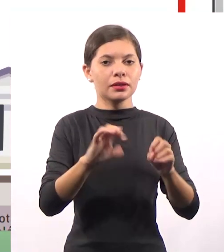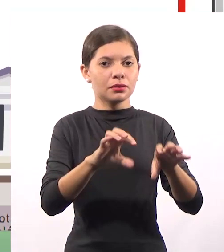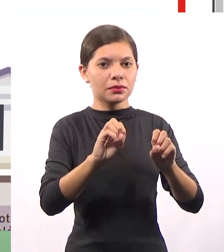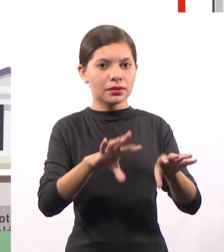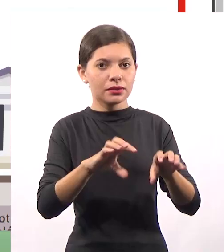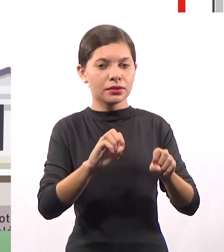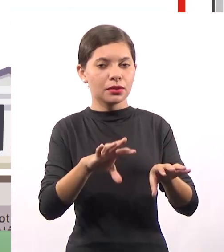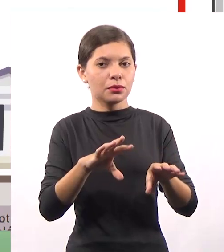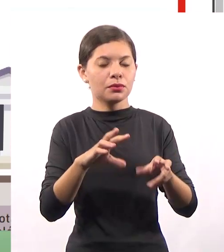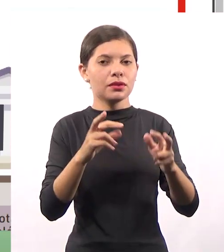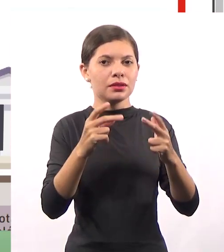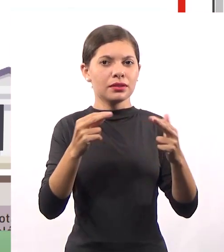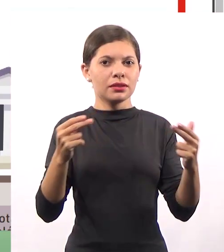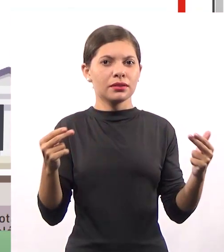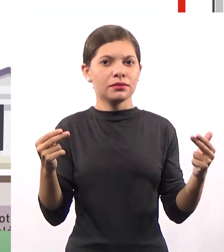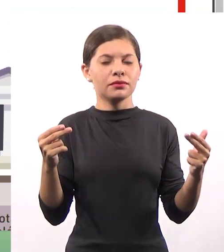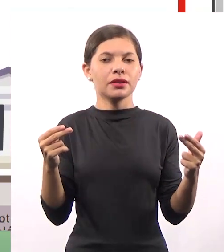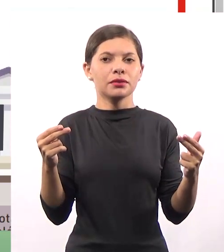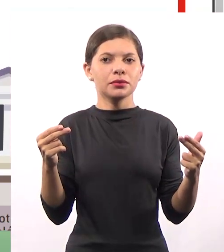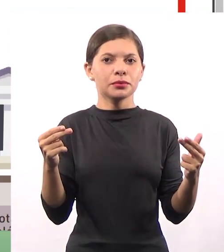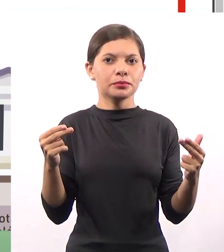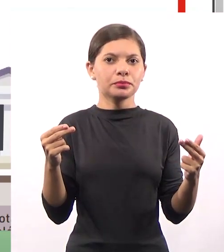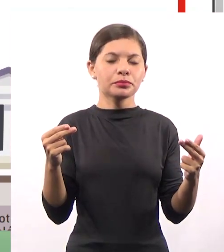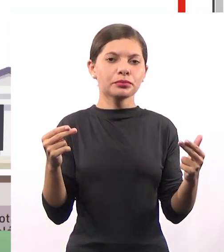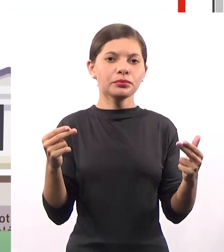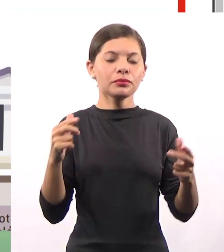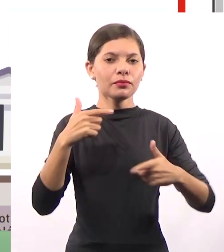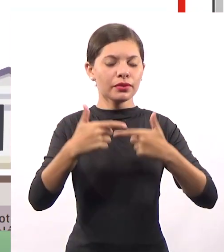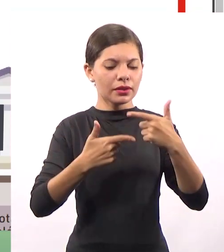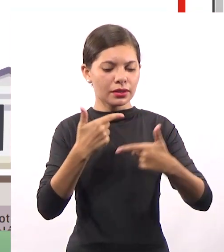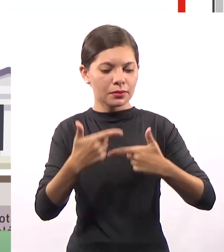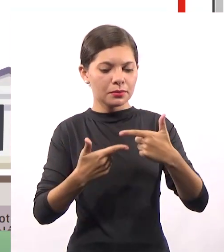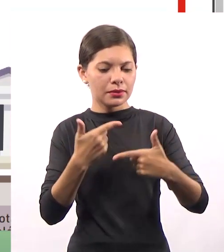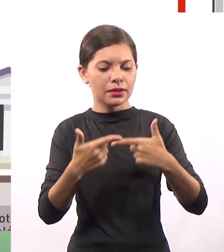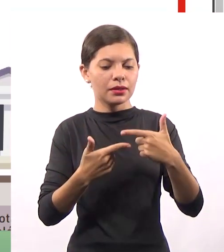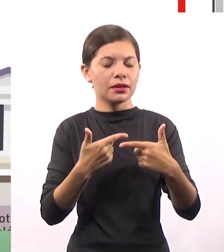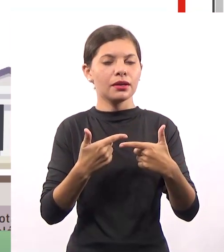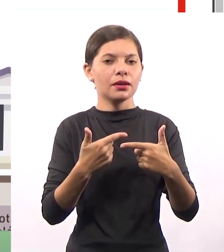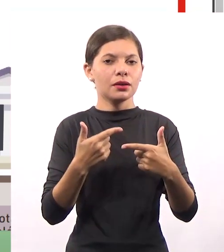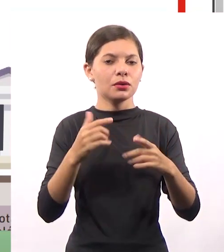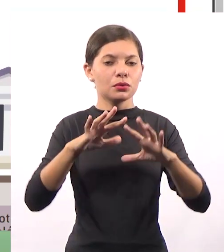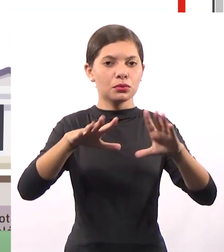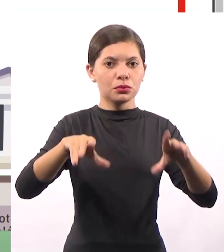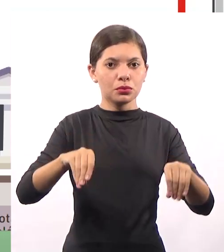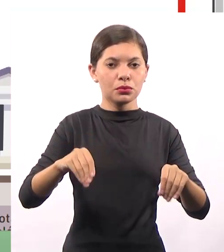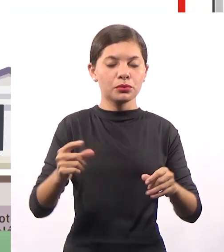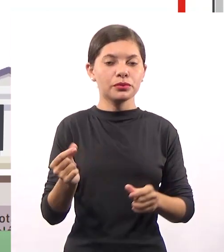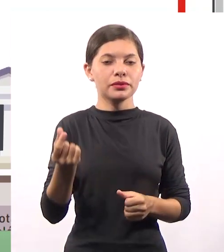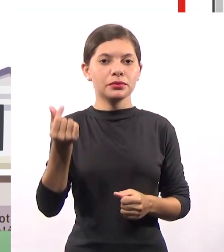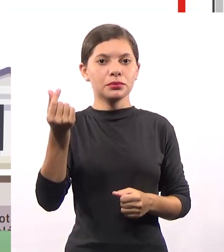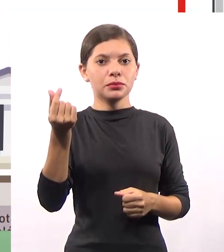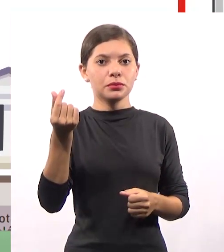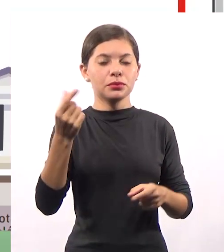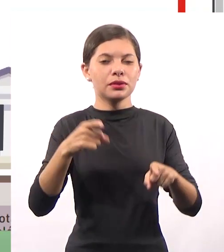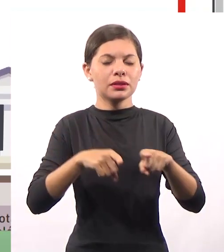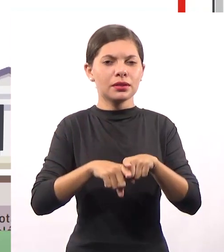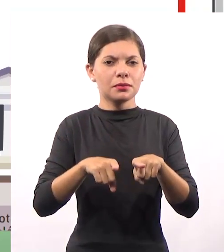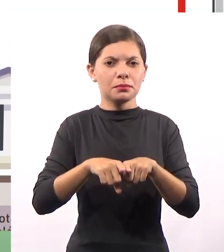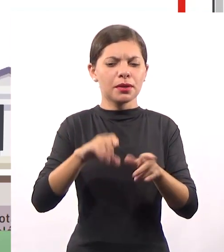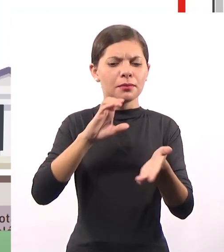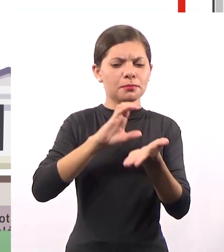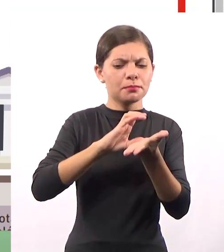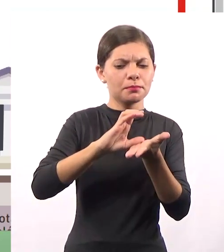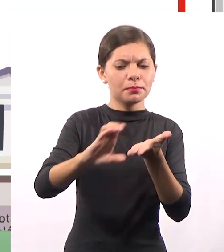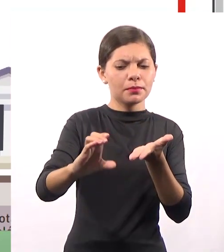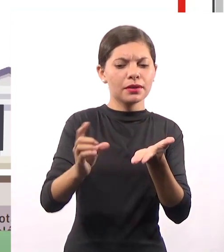da Educação. Então, eu tenho o Fundo Nacional de Desenvolvimento da Educação, que vai trabalhar com todos os recursos,